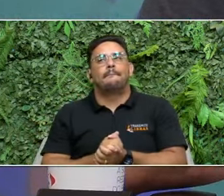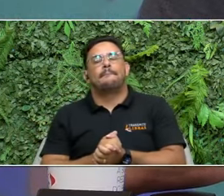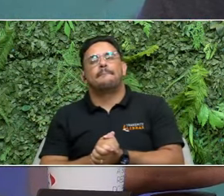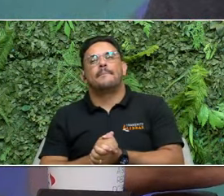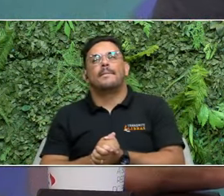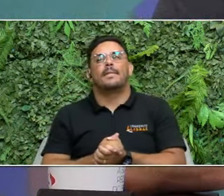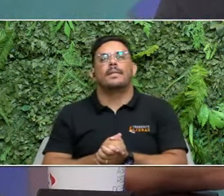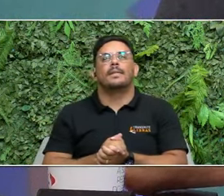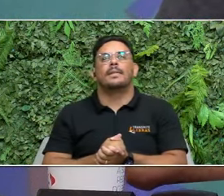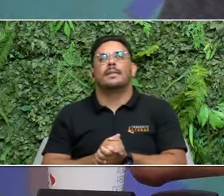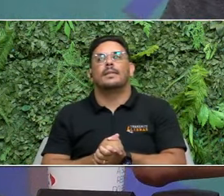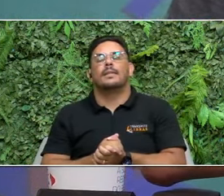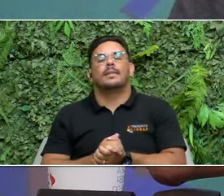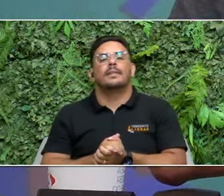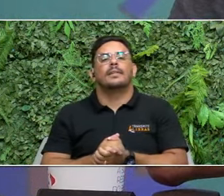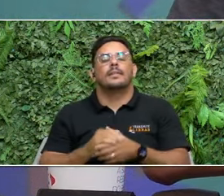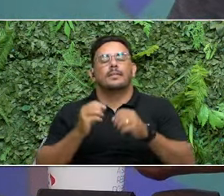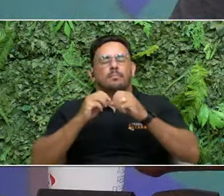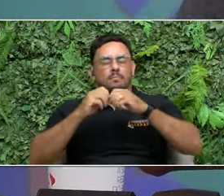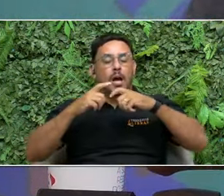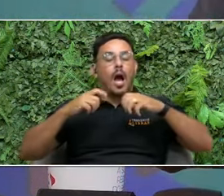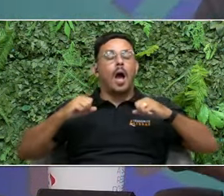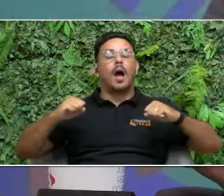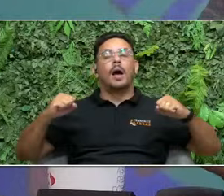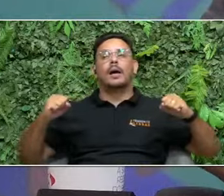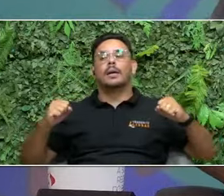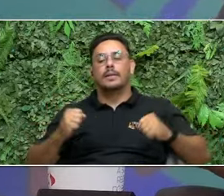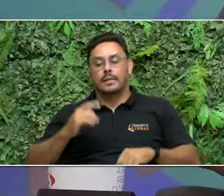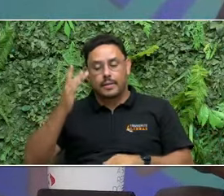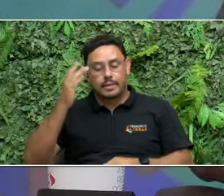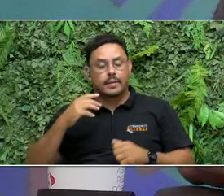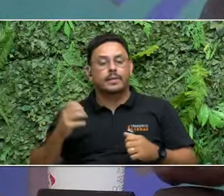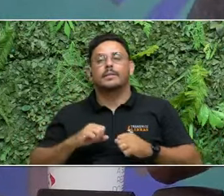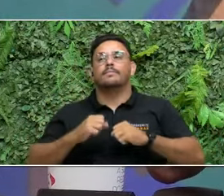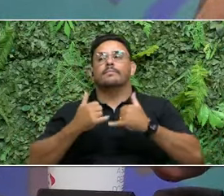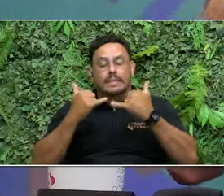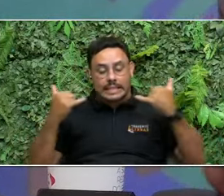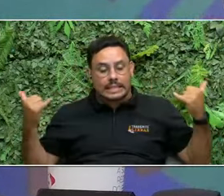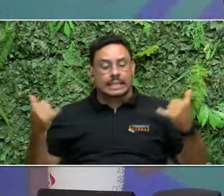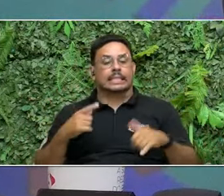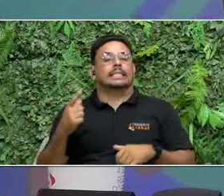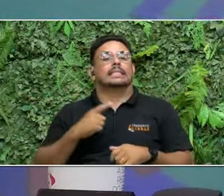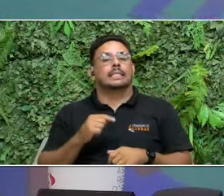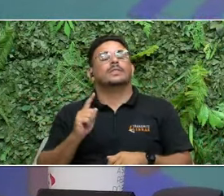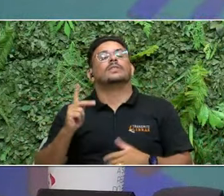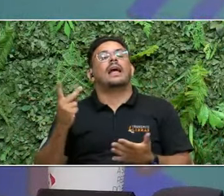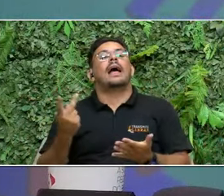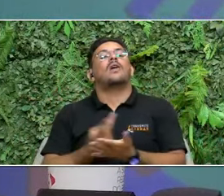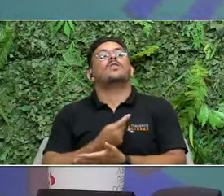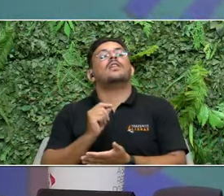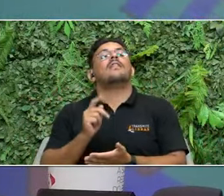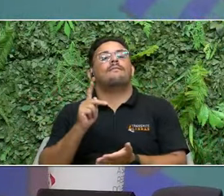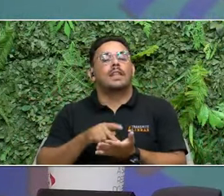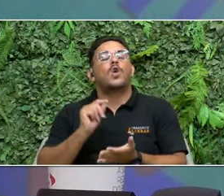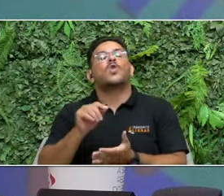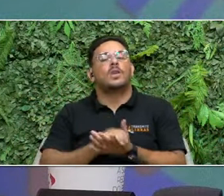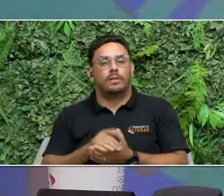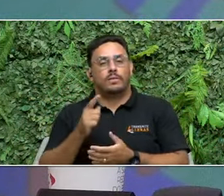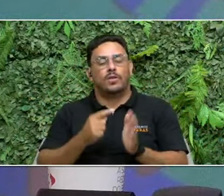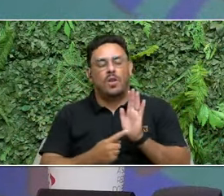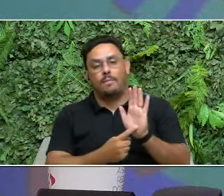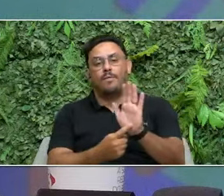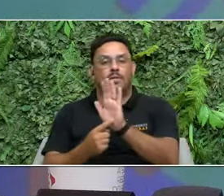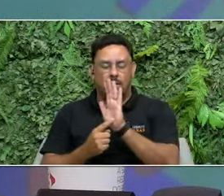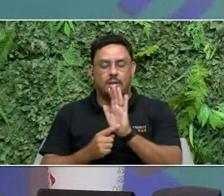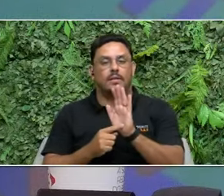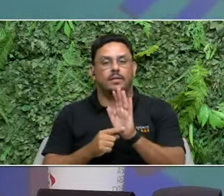Tá soninho abrindo boca aqui é mas ele tá guardando energia né ele tá na verdade o que ele tá fazendo Olha a gente tá mostrando os